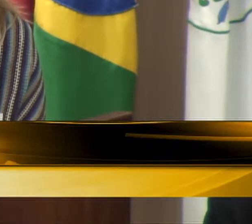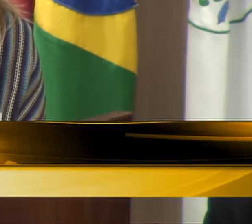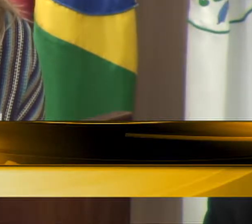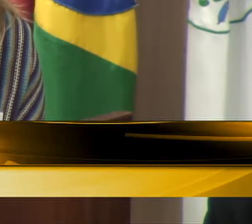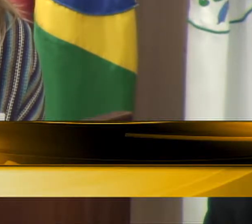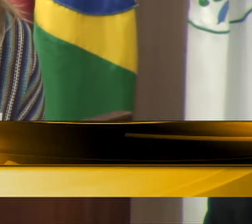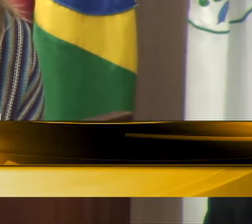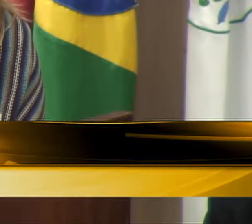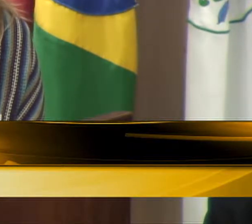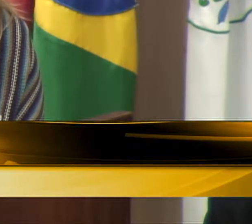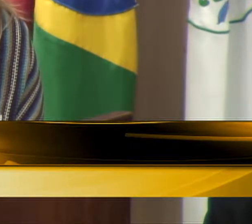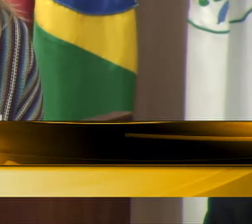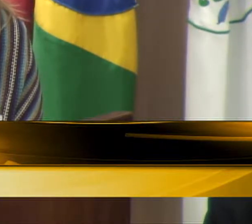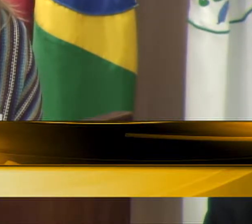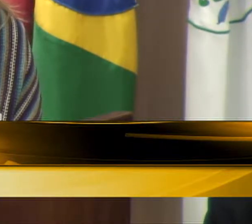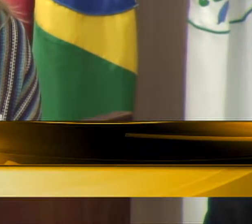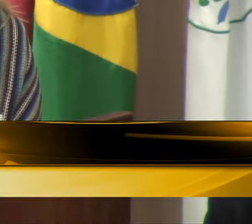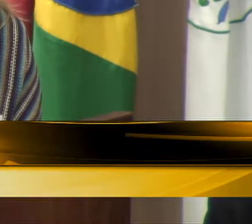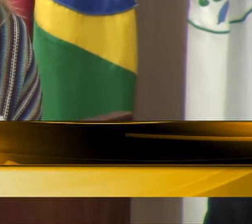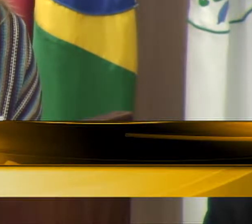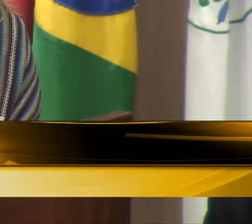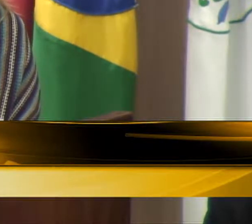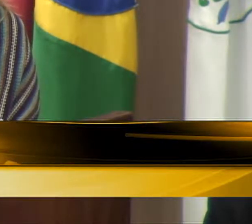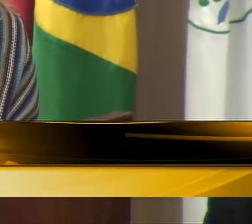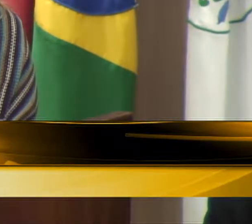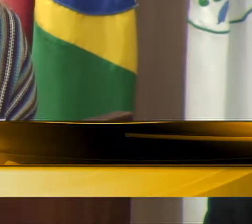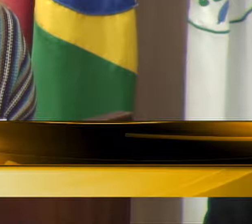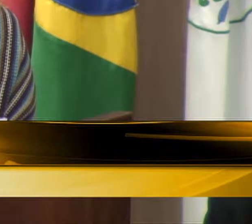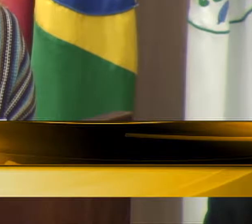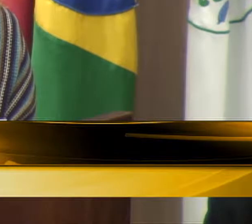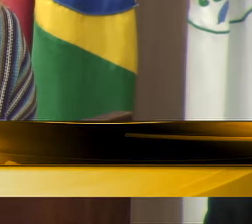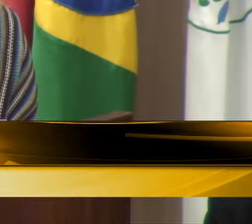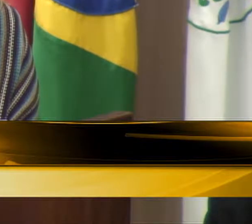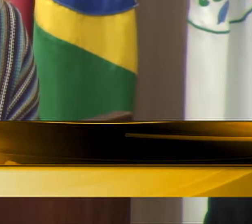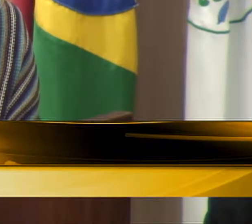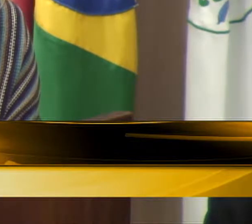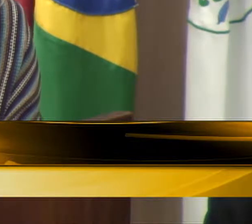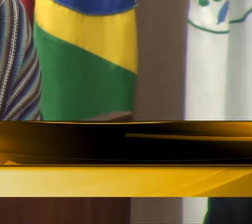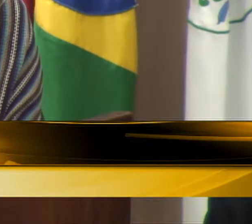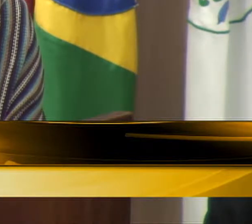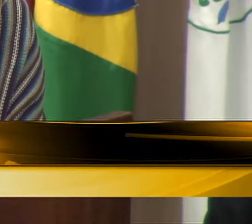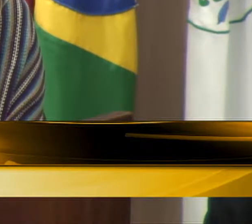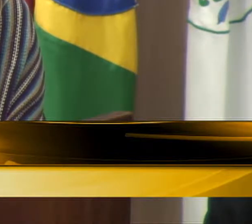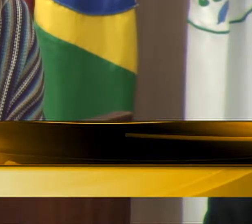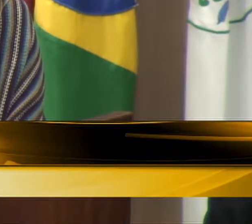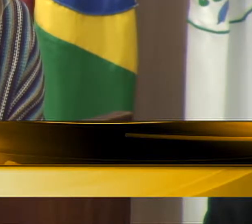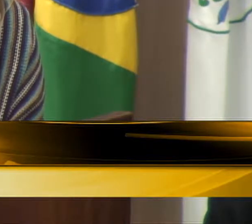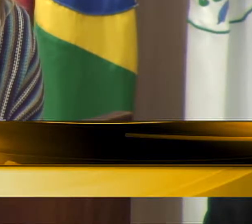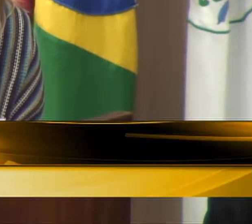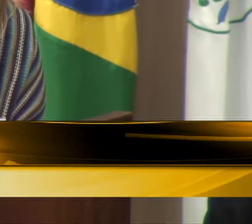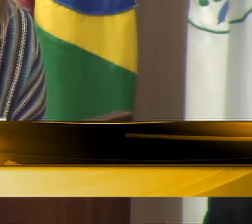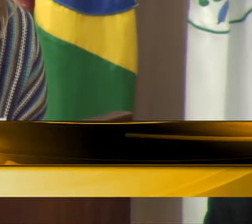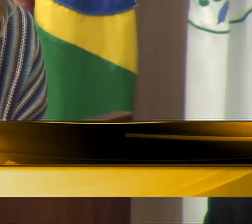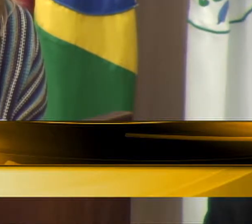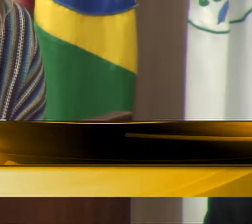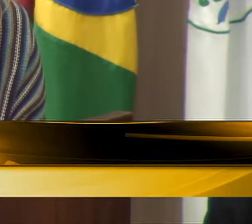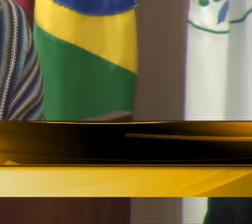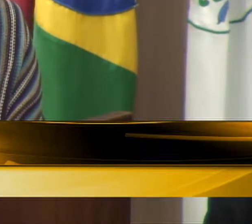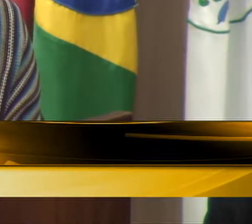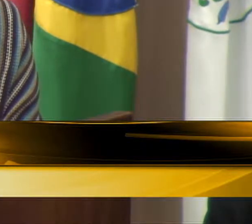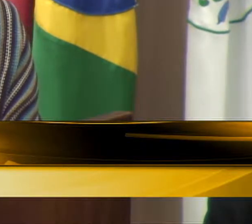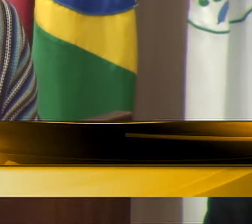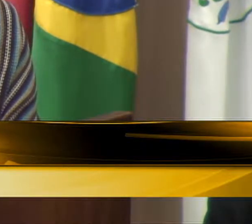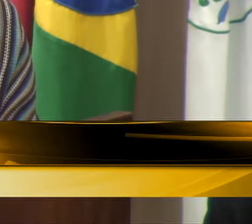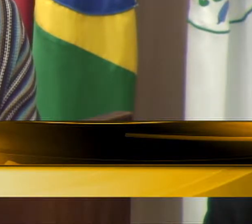devemos operacionalizar as soluções. Fecha aspas. Por tudo isso, é uma felicidade e